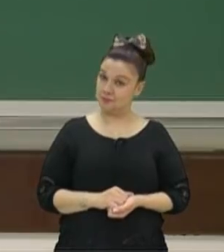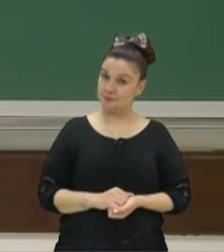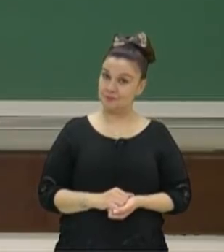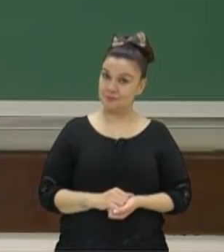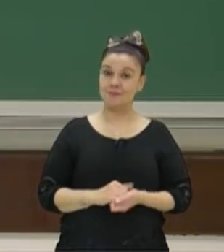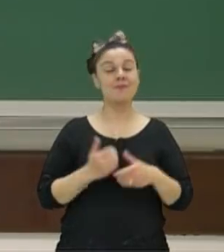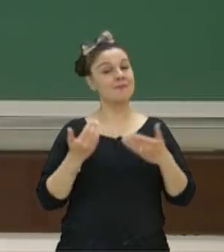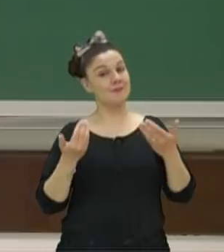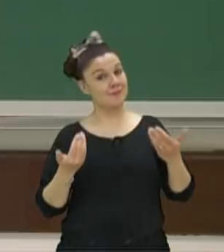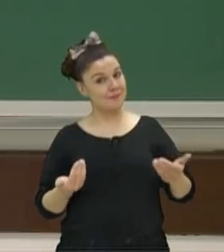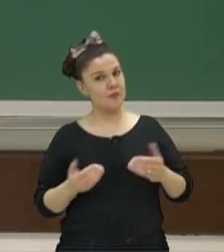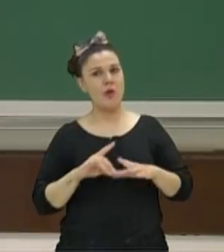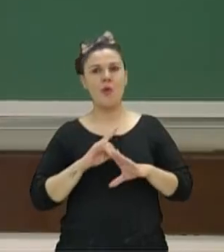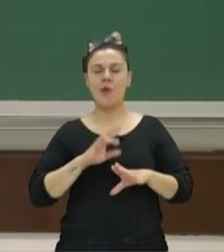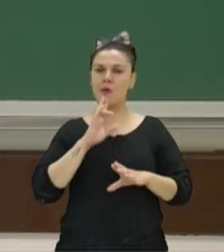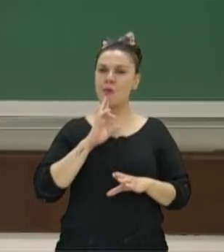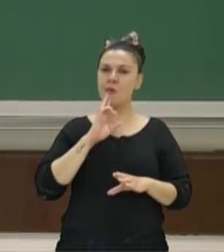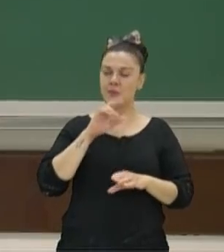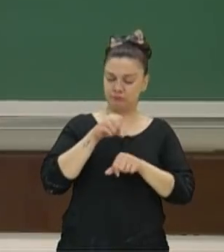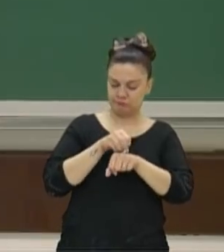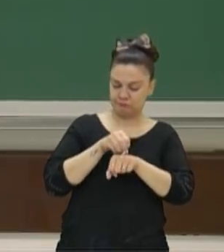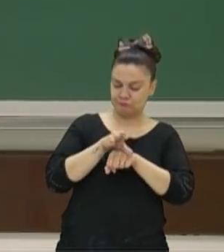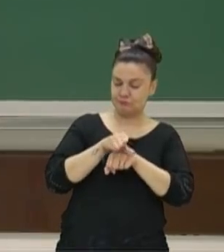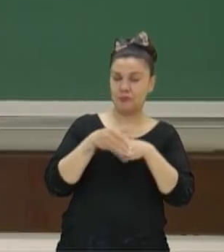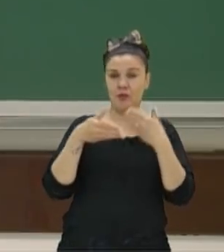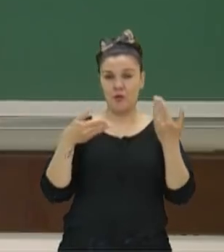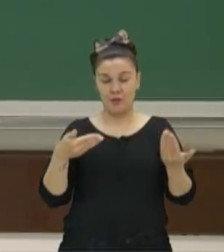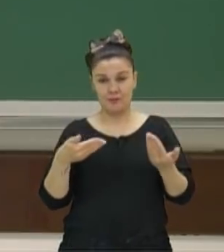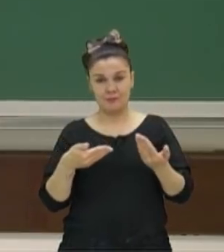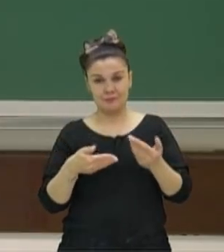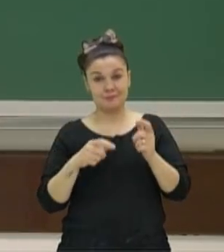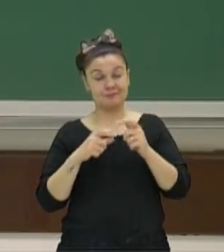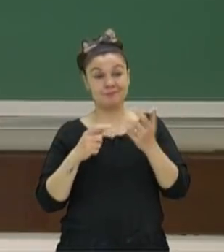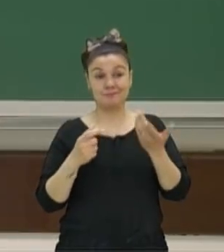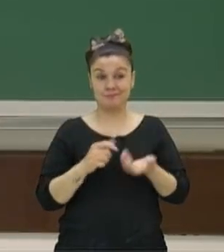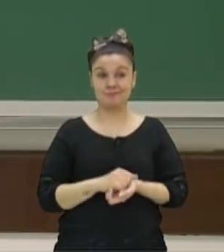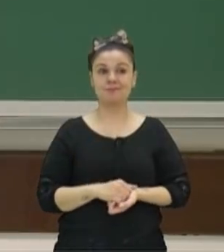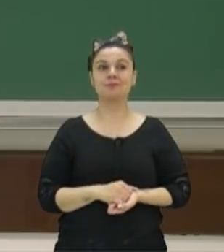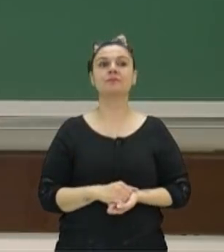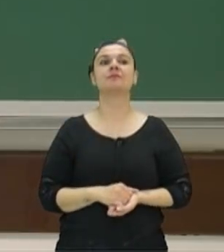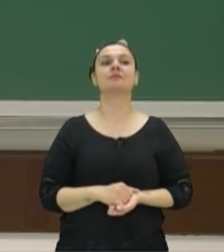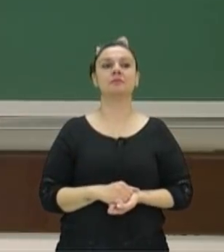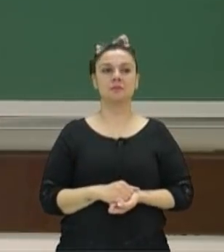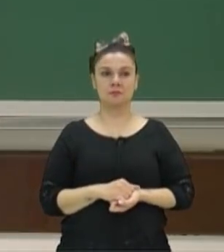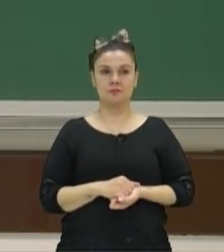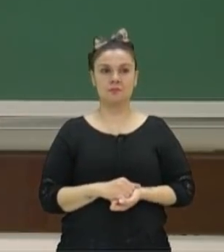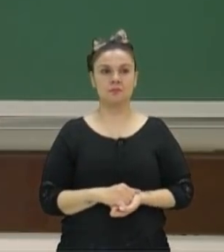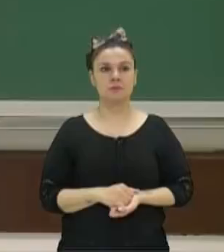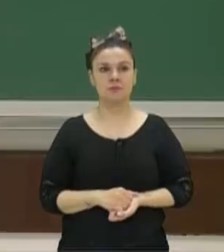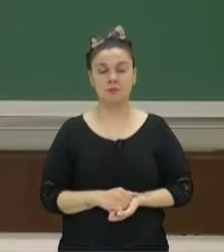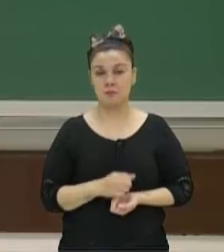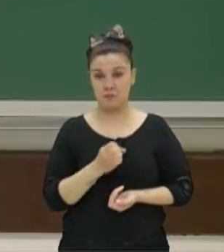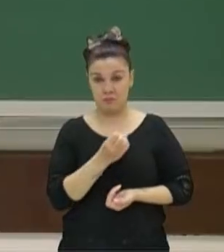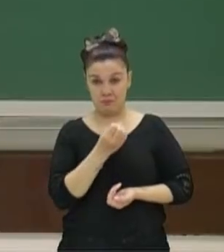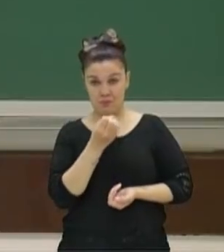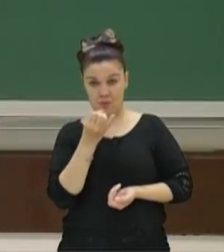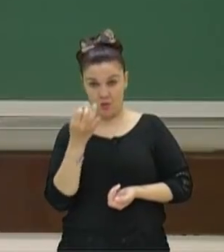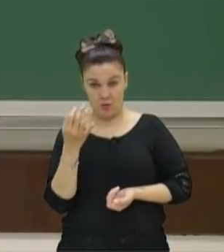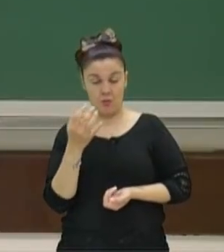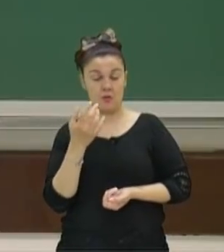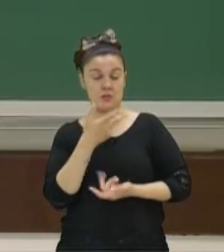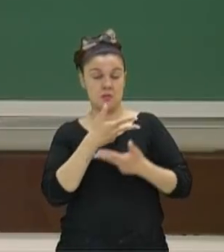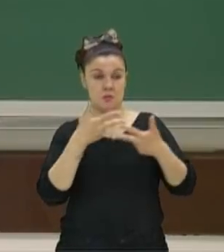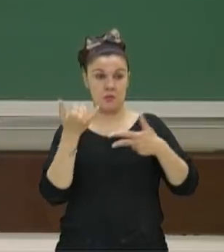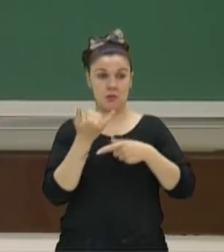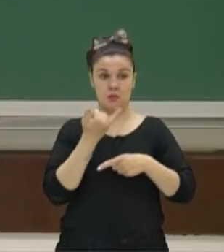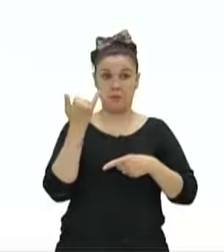E aí, qual é o seu conselho, qual é o seu diagnóstico? Vamos corrigir então. Alguns pontos importantes